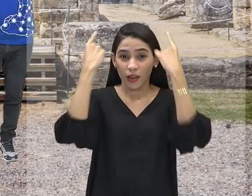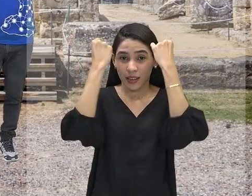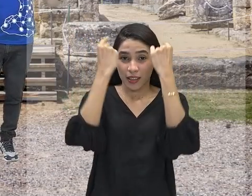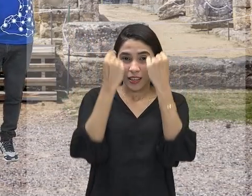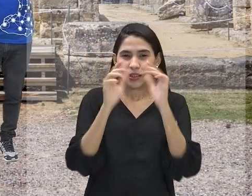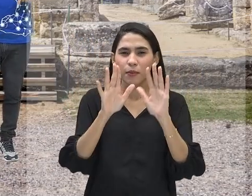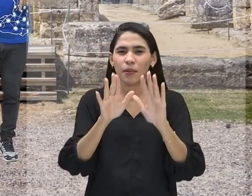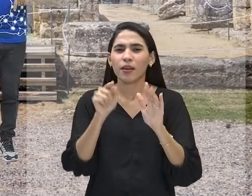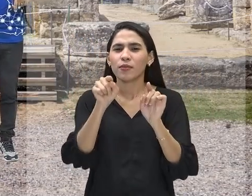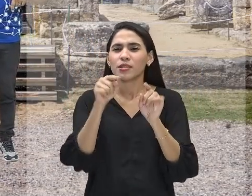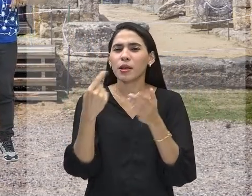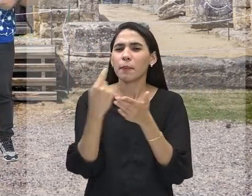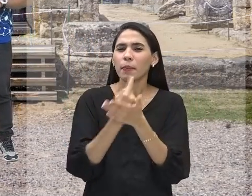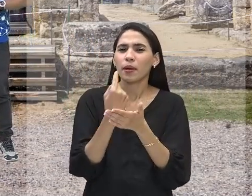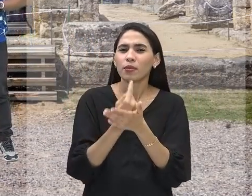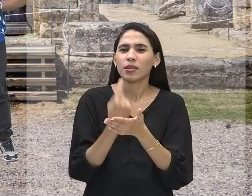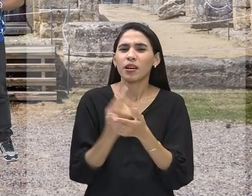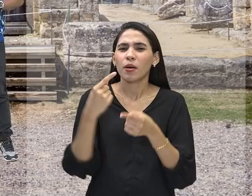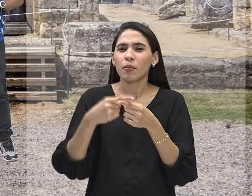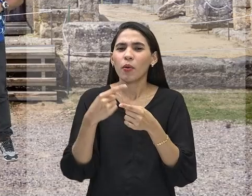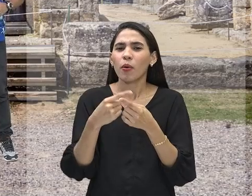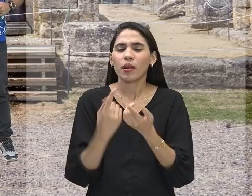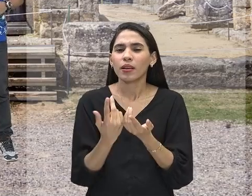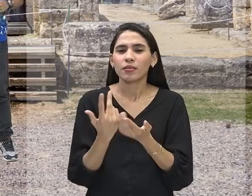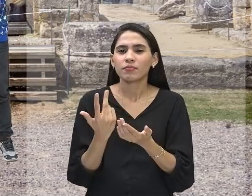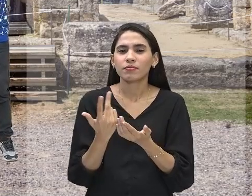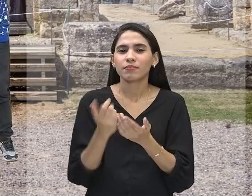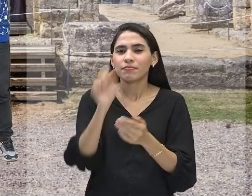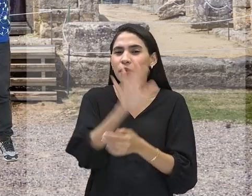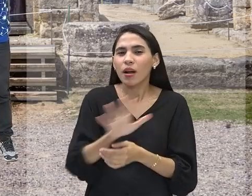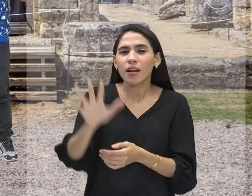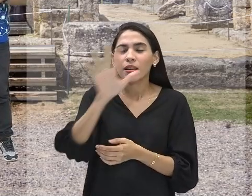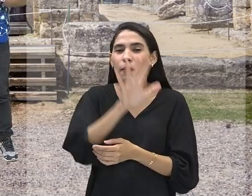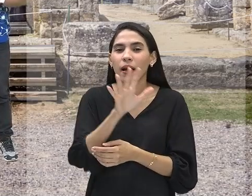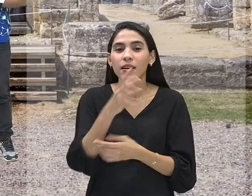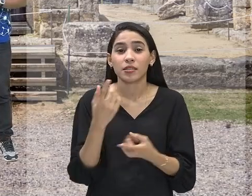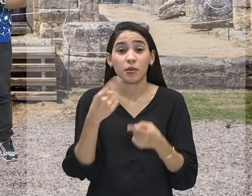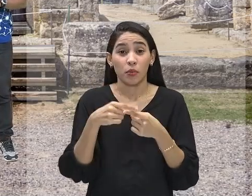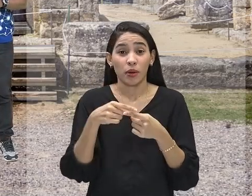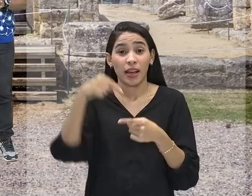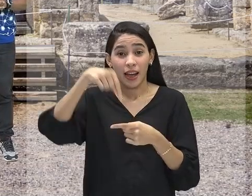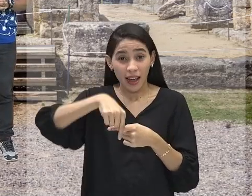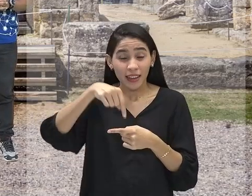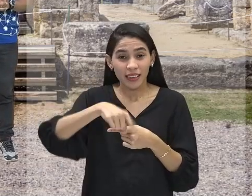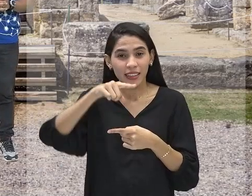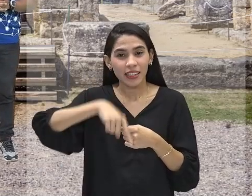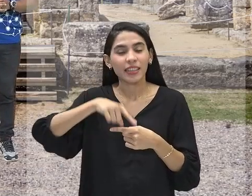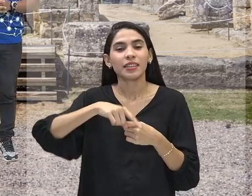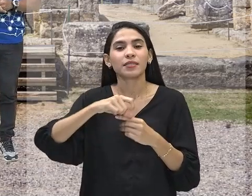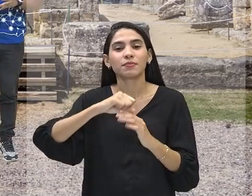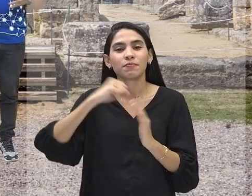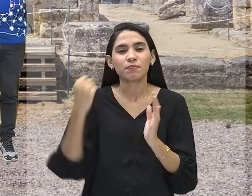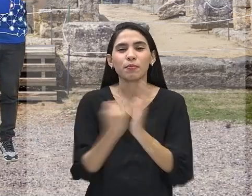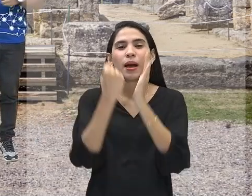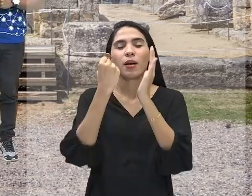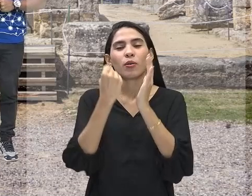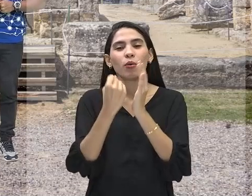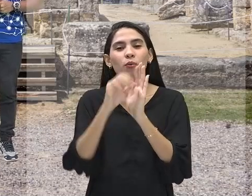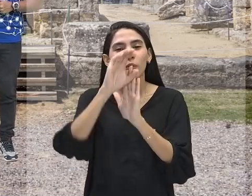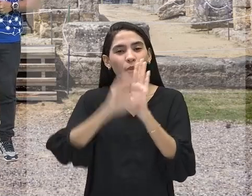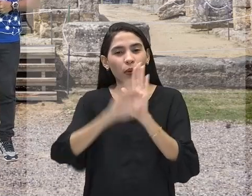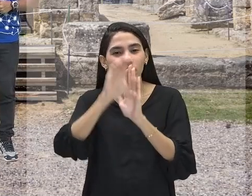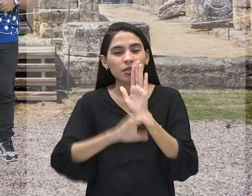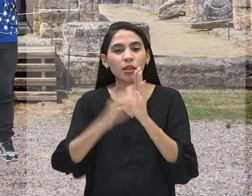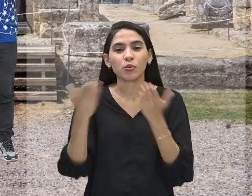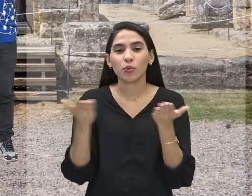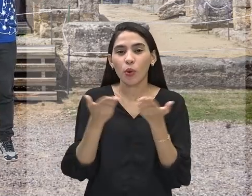estar se perguntando por que nós vamos começar a aula neste lugar, porque é aqui que surgiram um dos principais conceitos que são